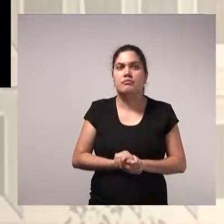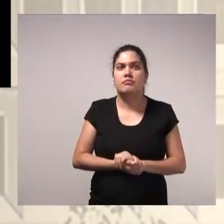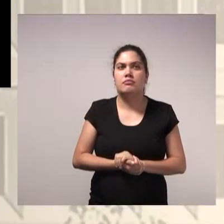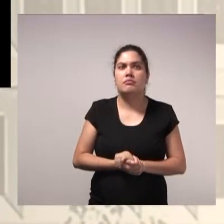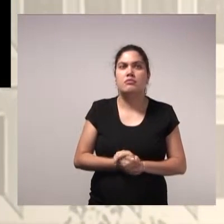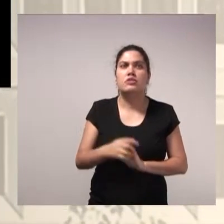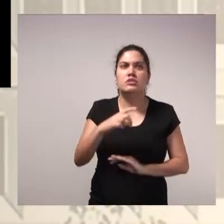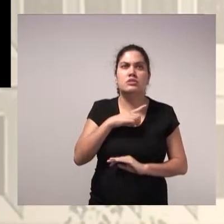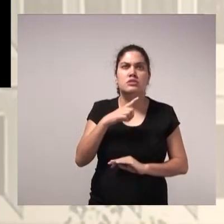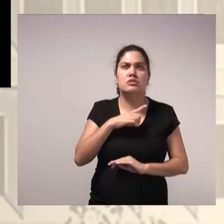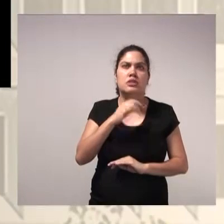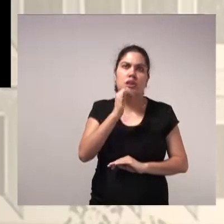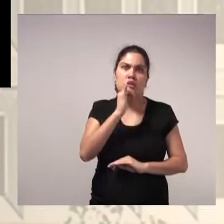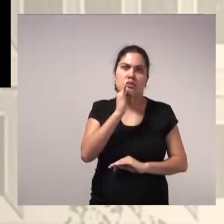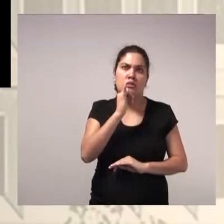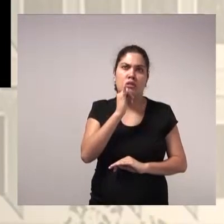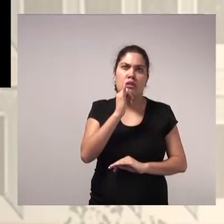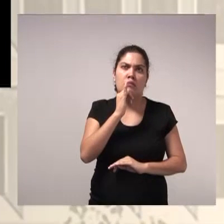um exemplo